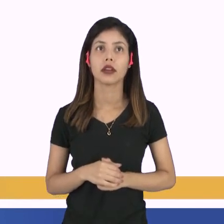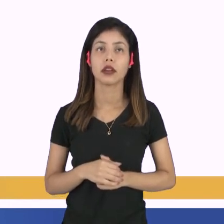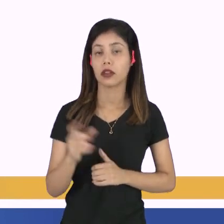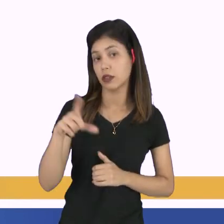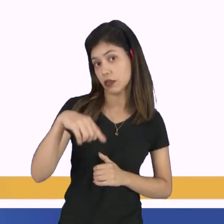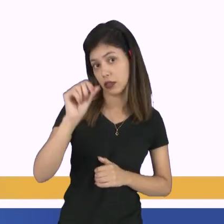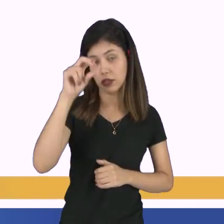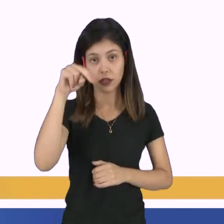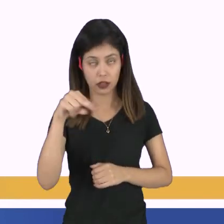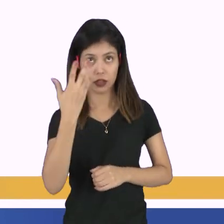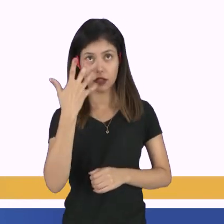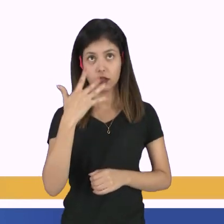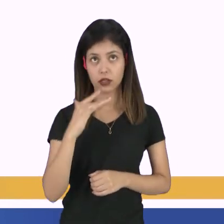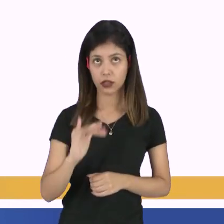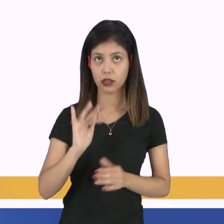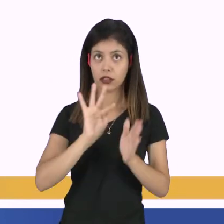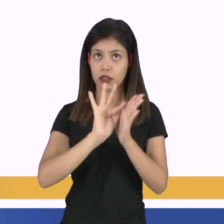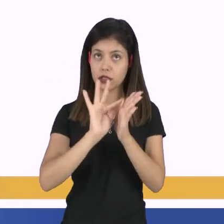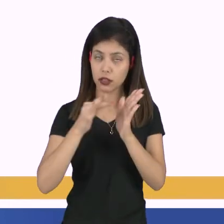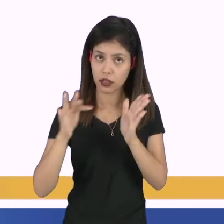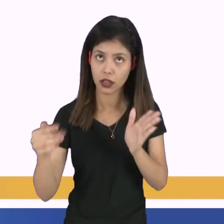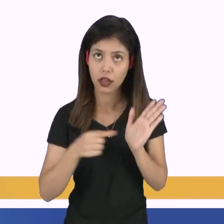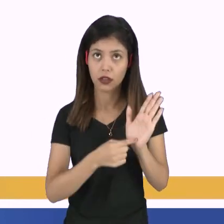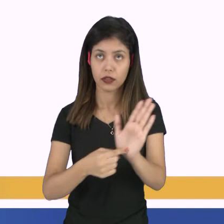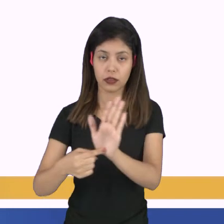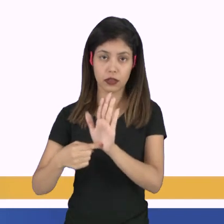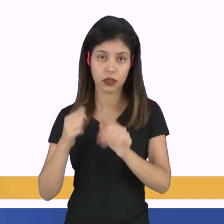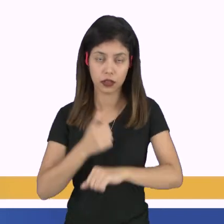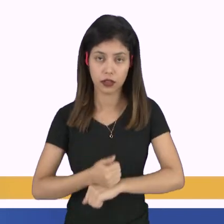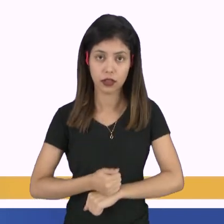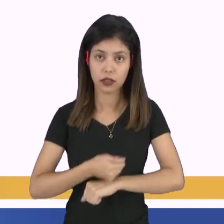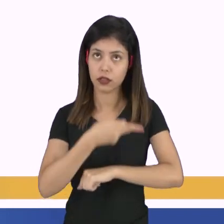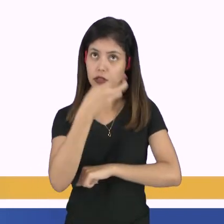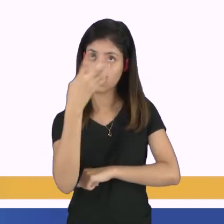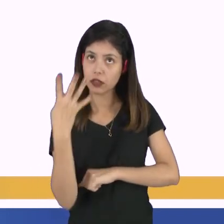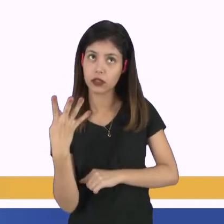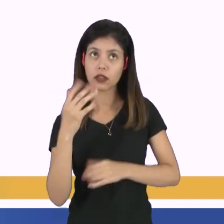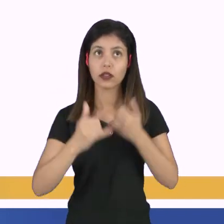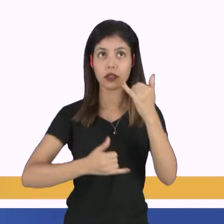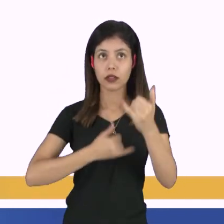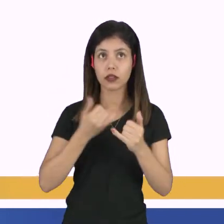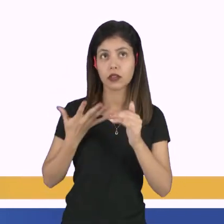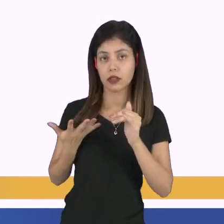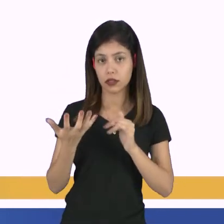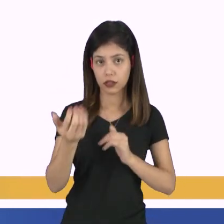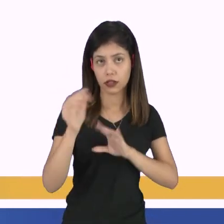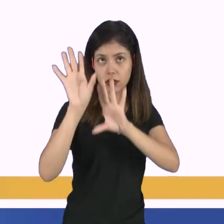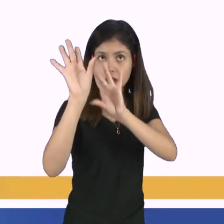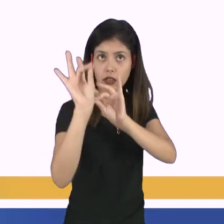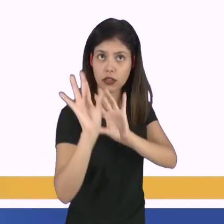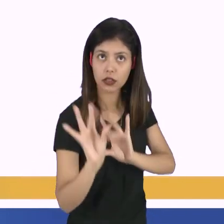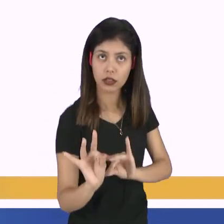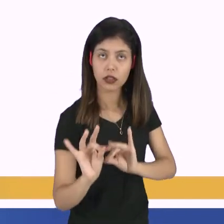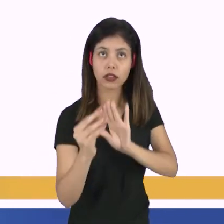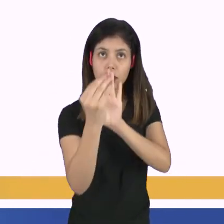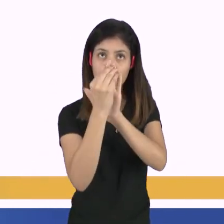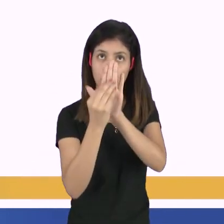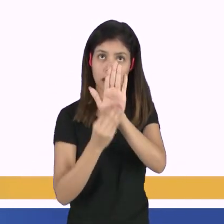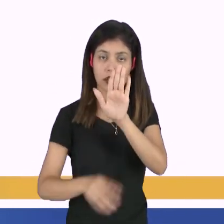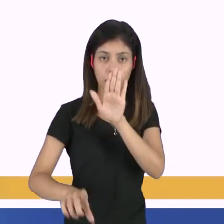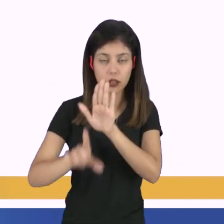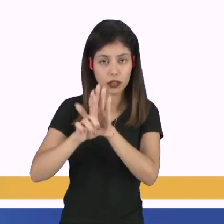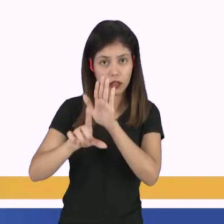Ao ser escolhidas N crianças, a função que nos fornece a quantidade de brinquedo recebido por